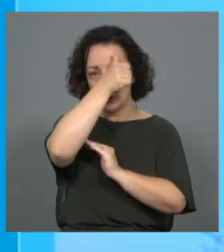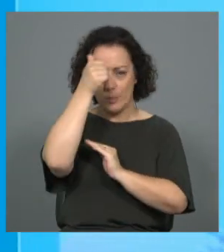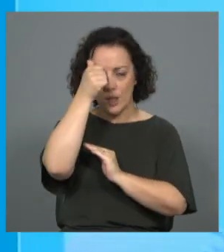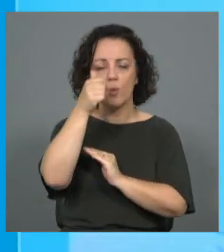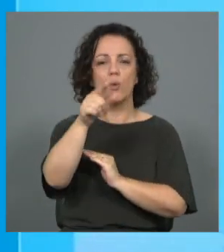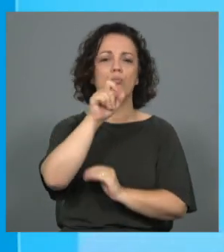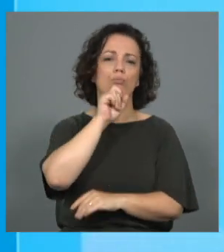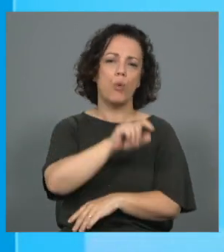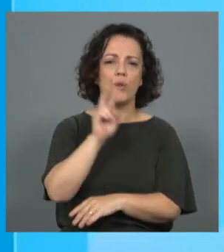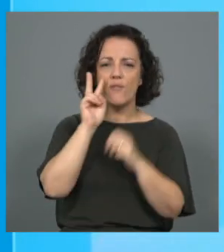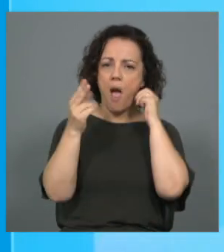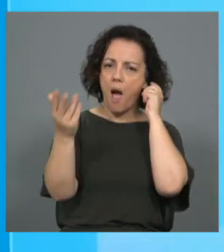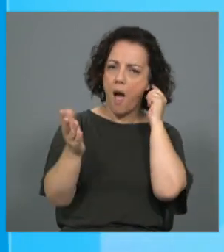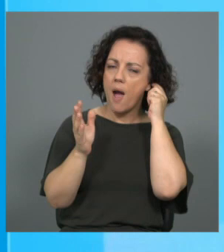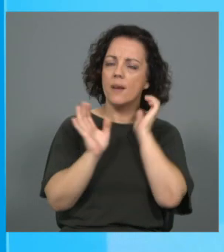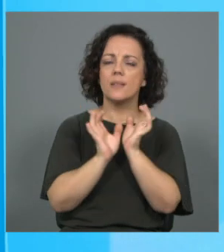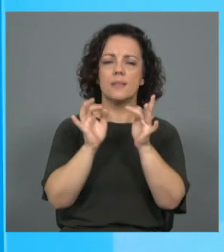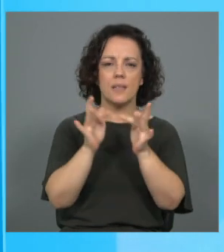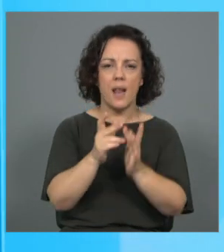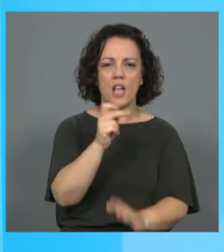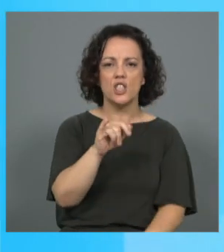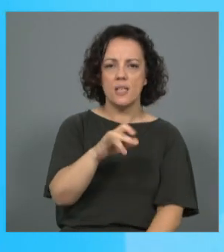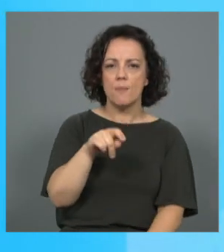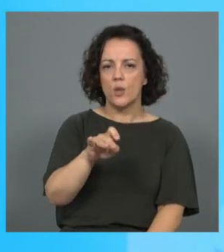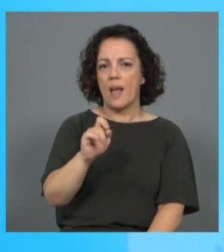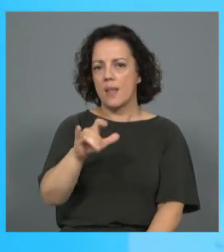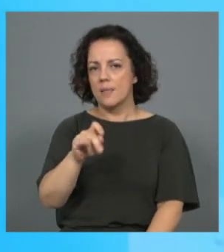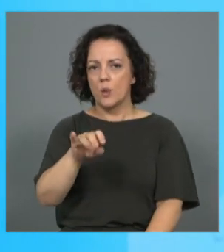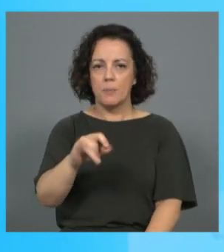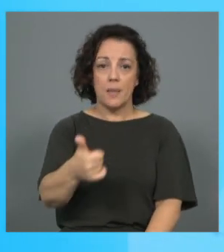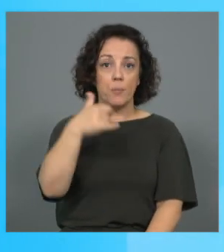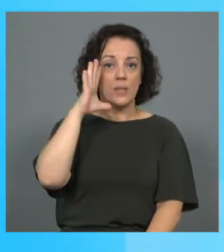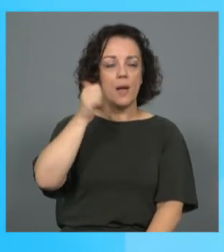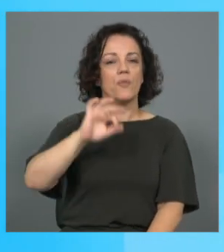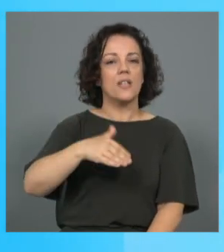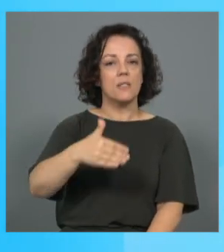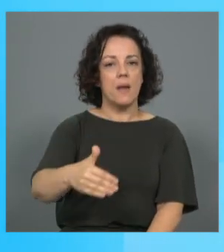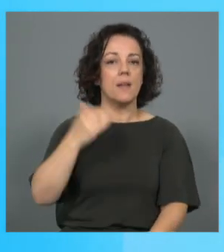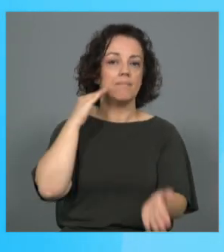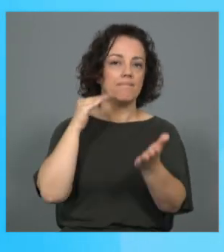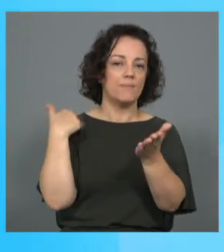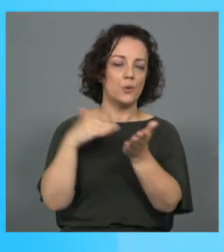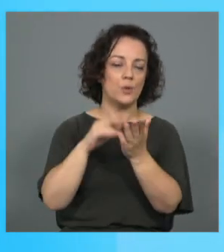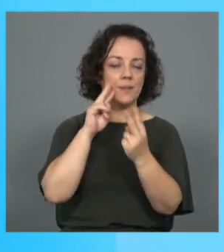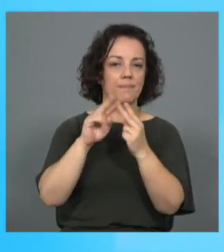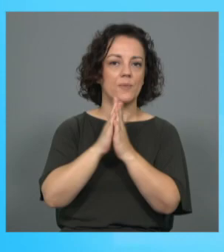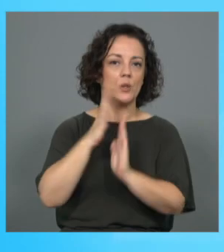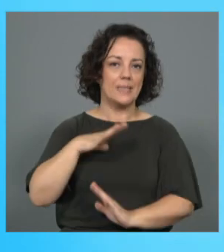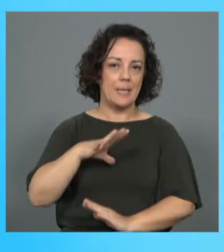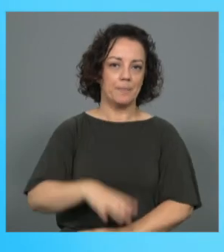rever em agência.eclesia.pt. Desejo-lhe uma ótima tarde, bom fim de semana, até à próxima segunda-feira, se Deus quiser.